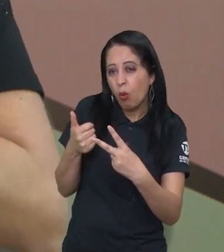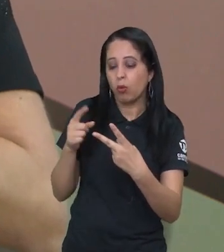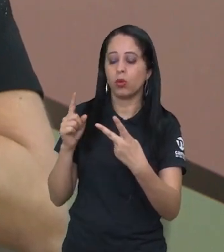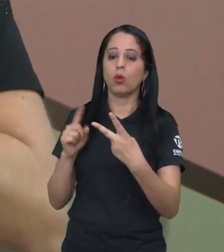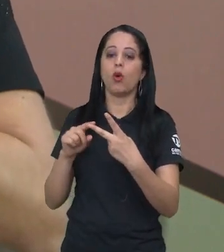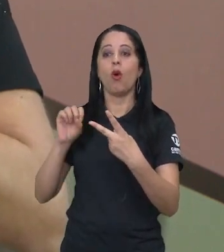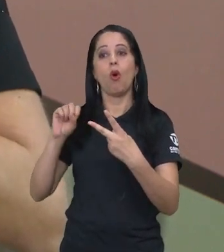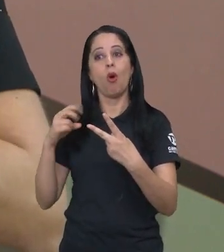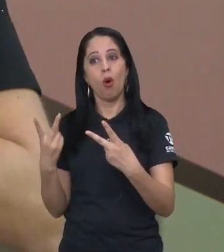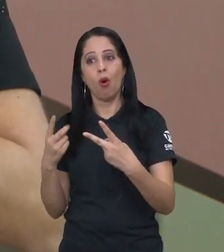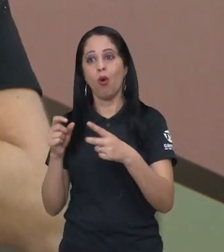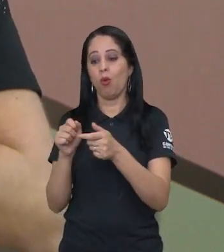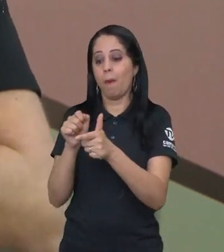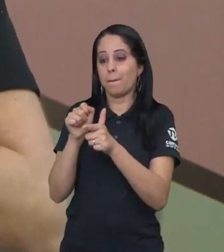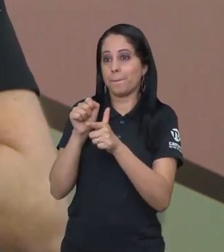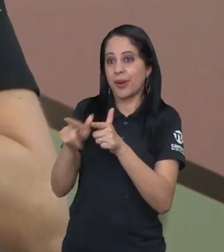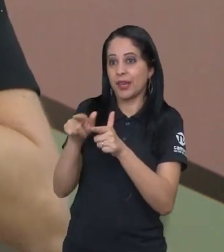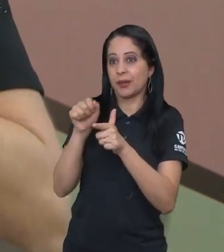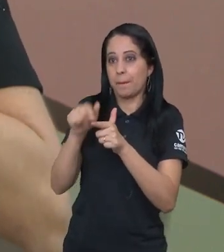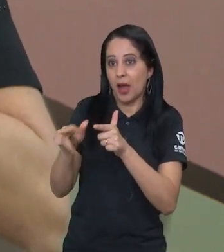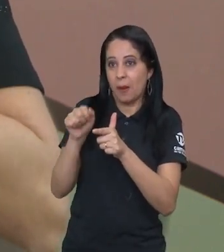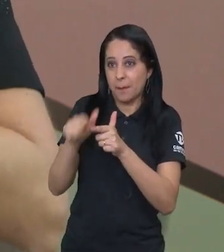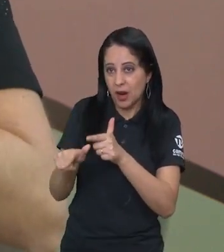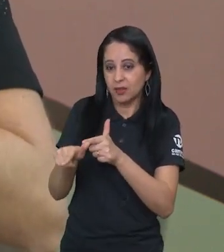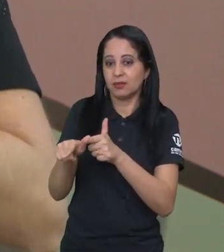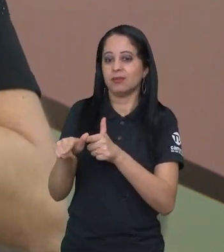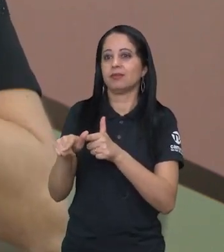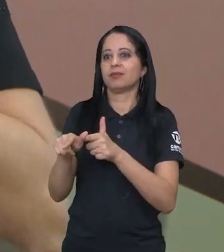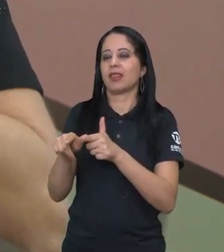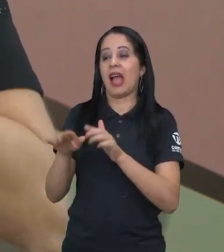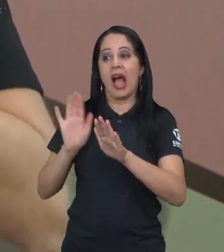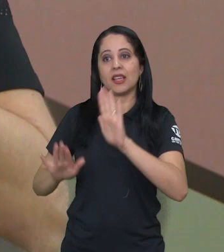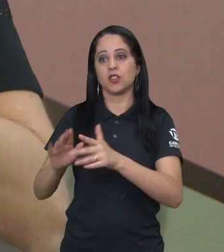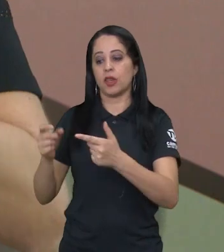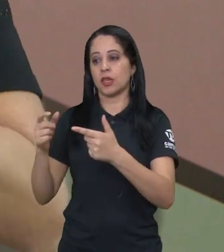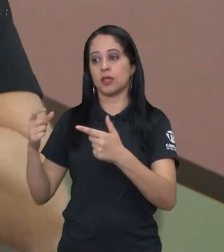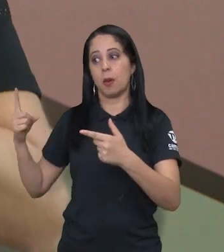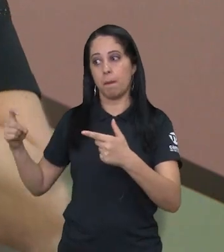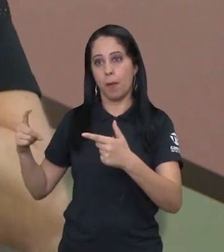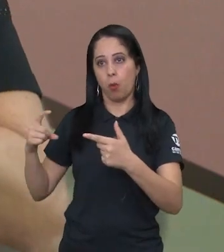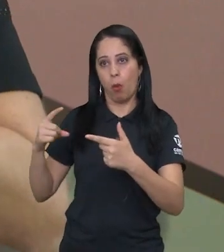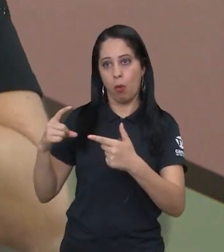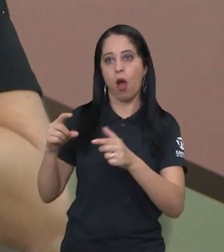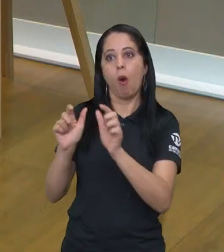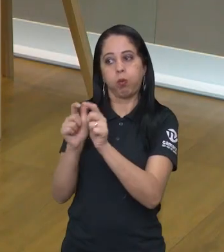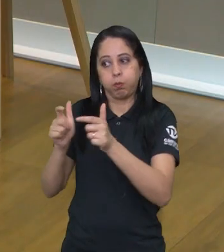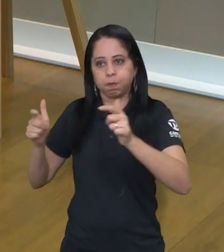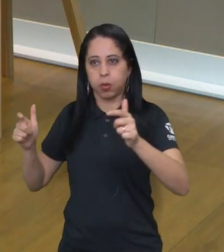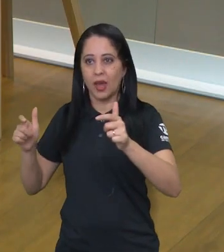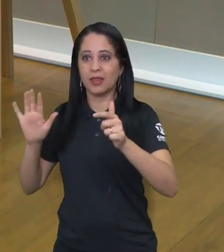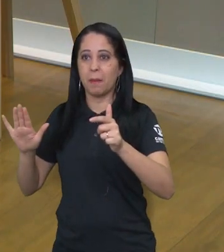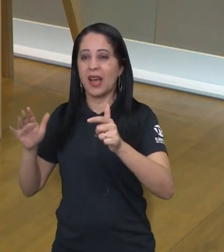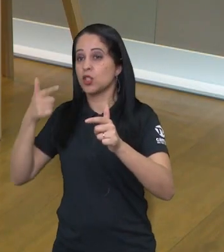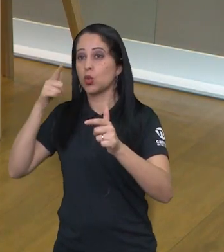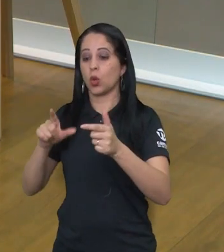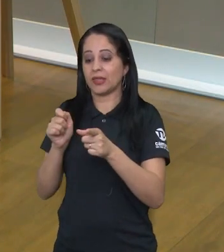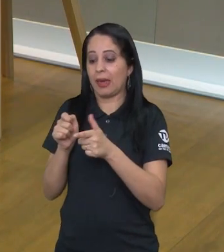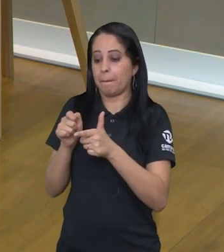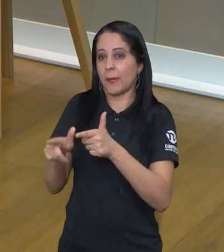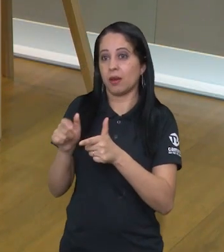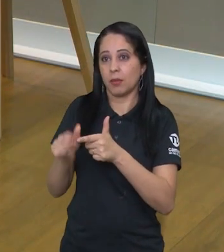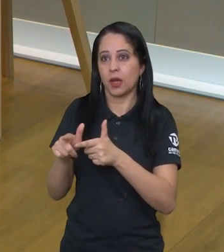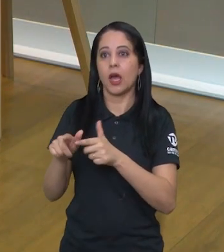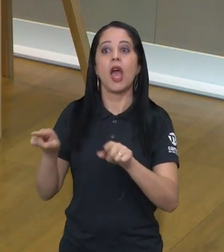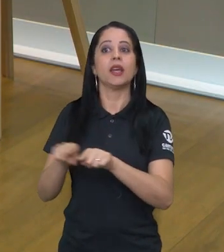ou eu brinco que tem um problema de escoamento, porque às vezes ele tem produção, mas não tem escoamento, né? Como, por exemplo, homens